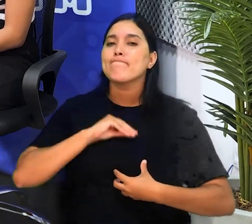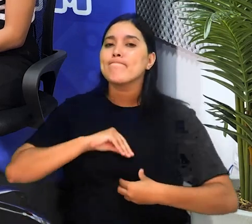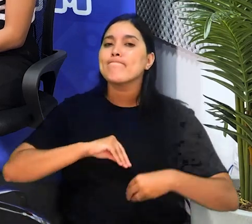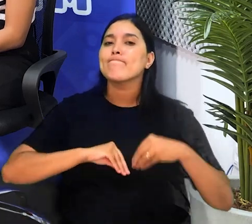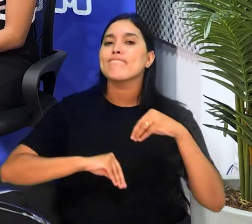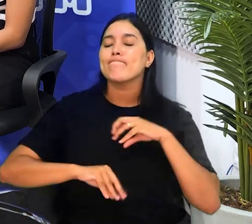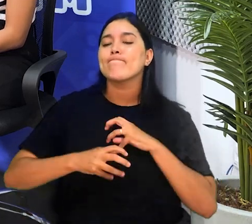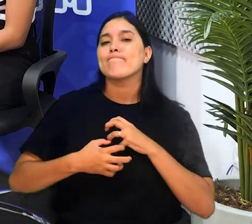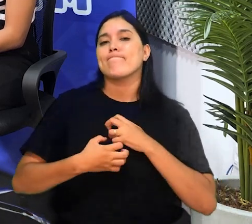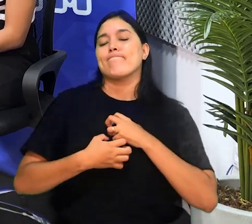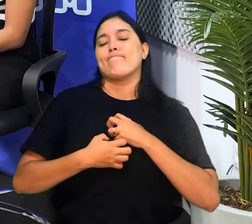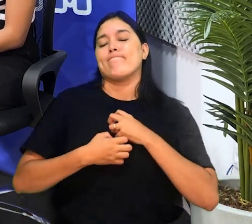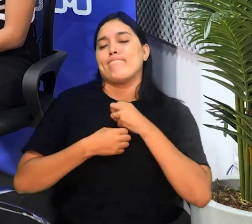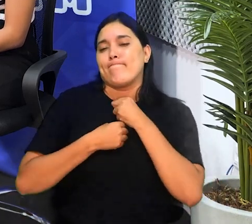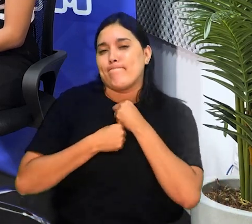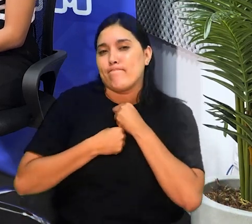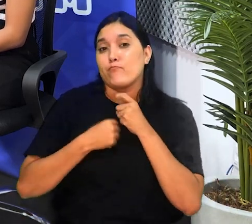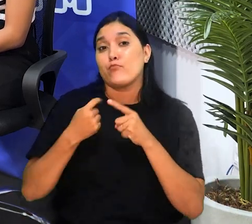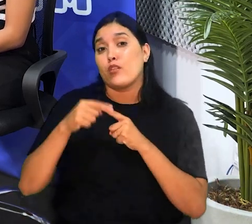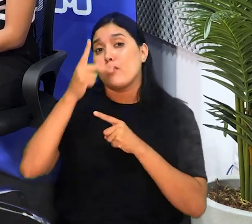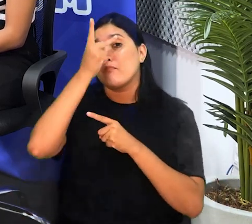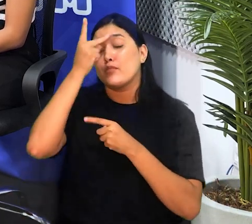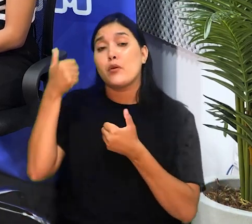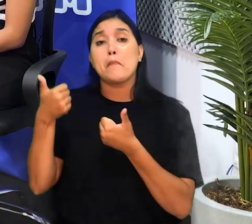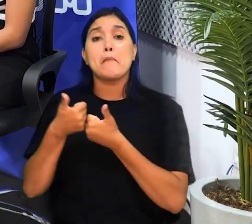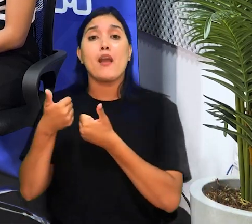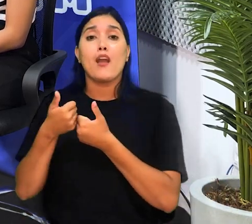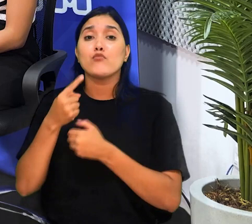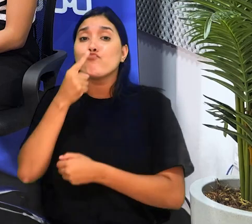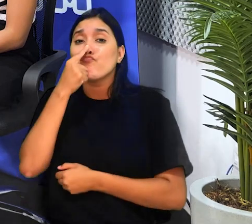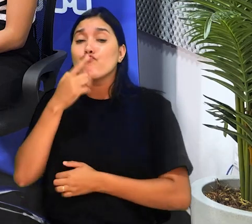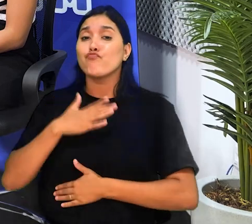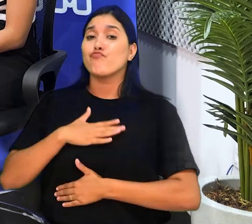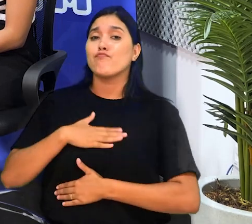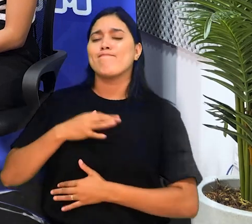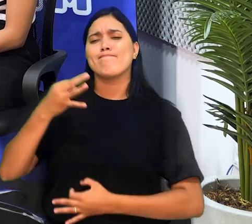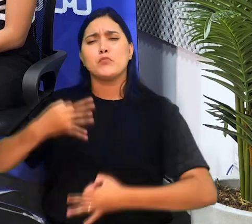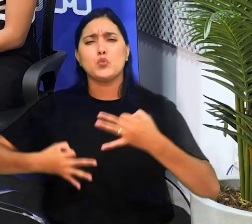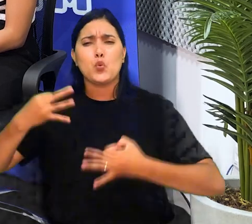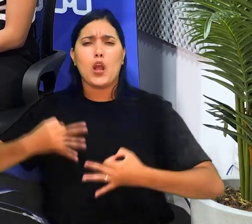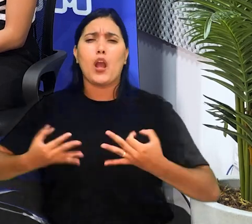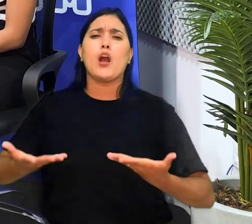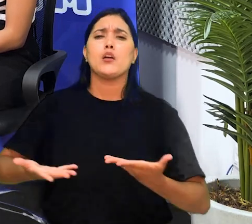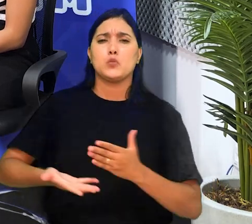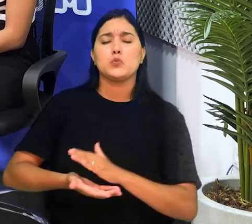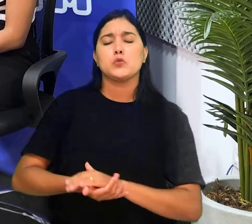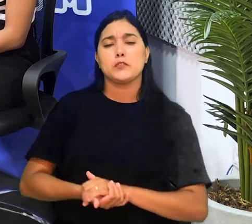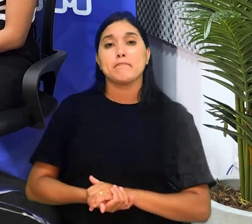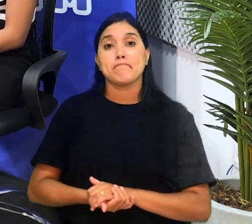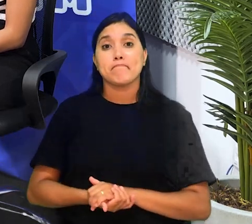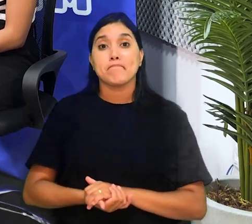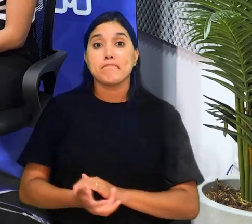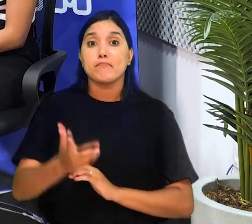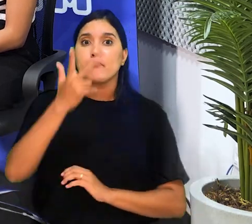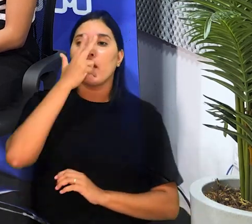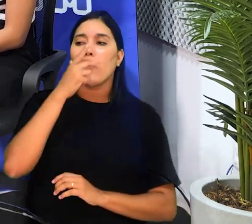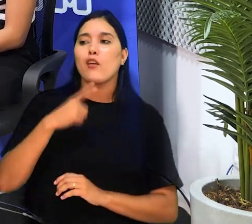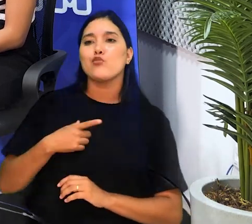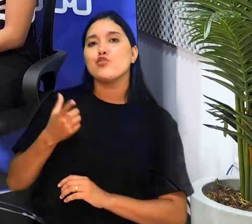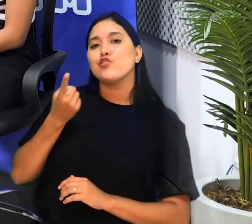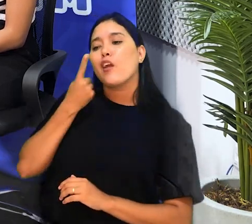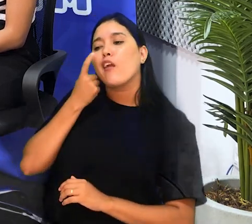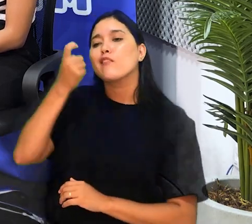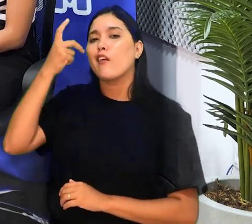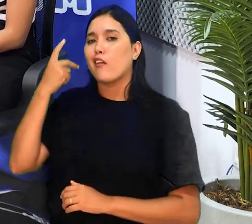Isso é um fardo, esse é um fardo, esse é um problema. Não, Vânia, sabe? Aquilo foi me doendo muito, porque eram pessoas próximas, né? E